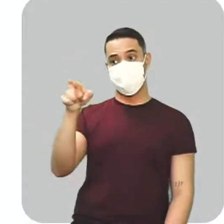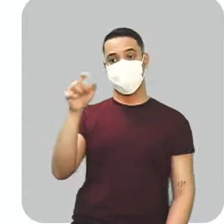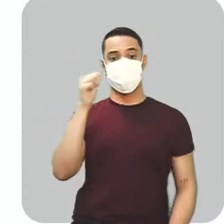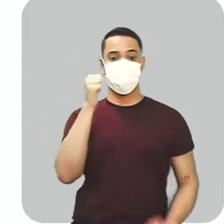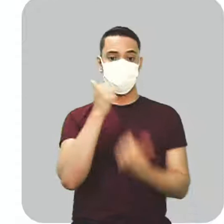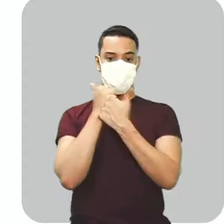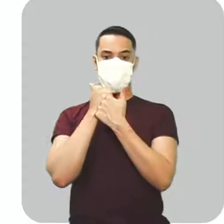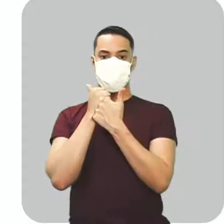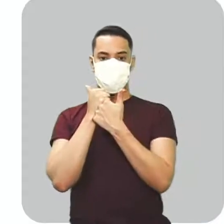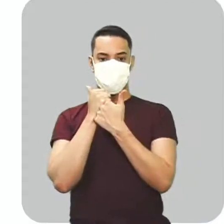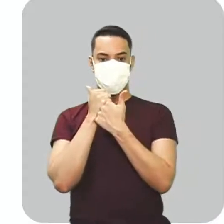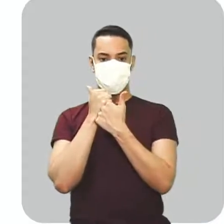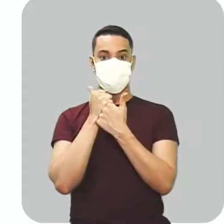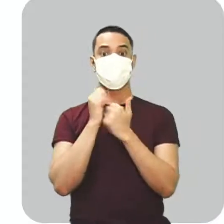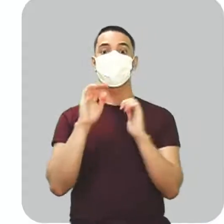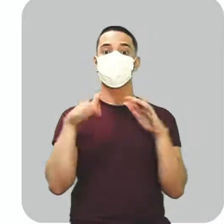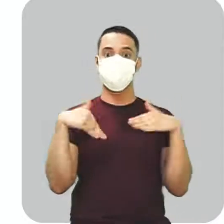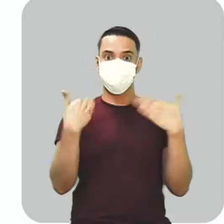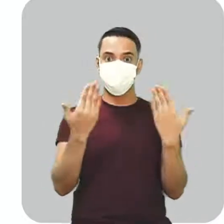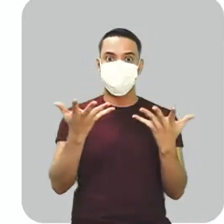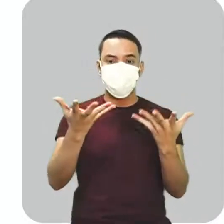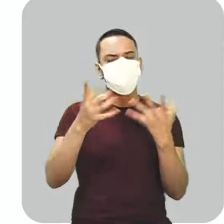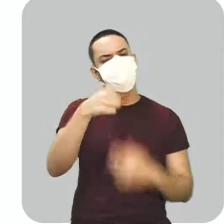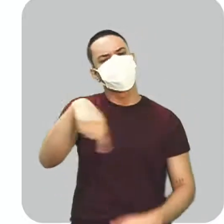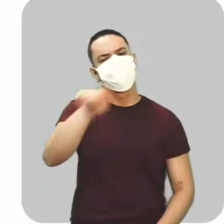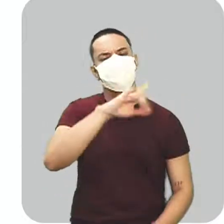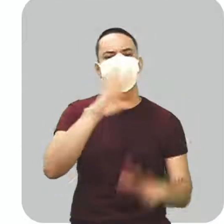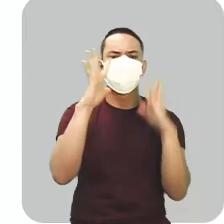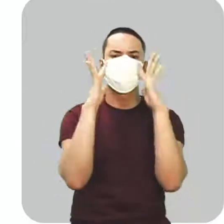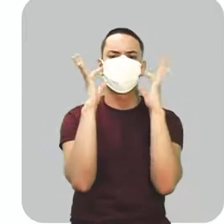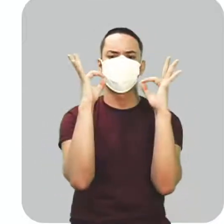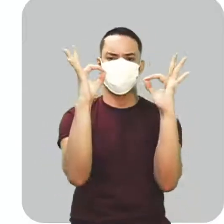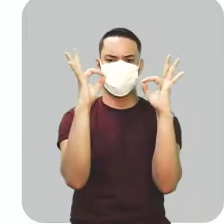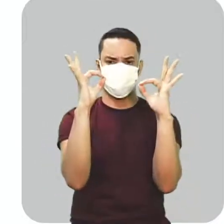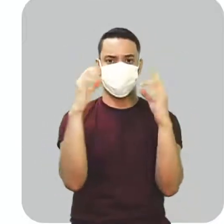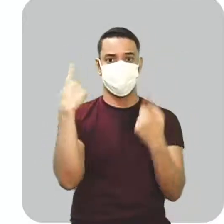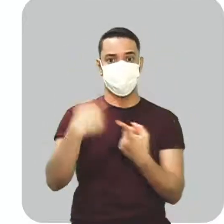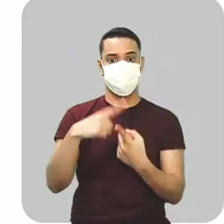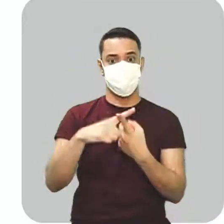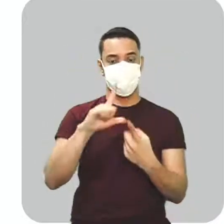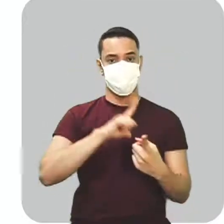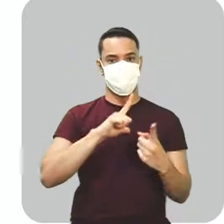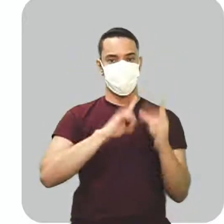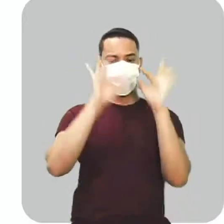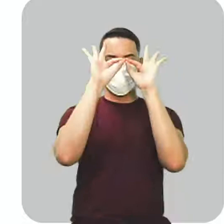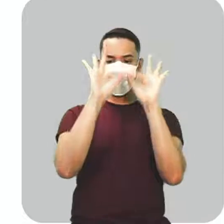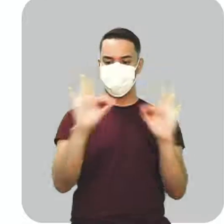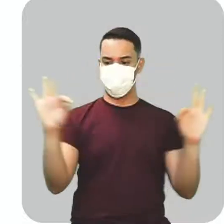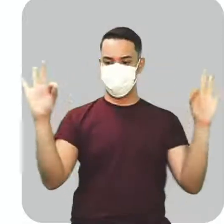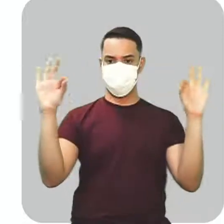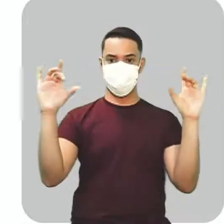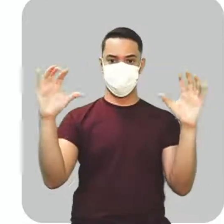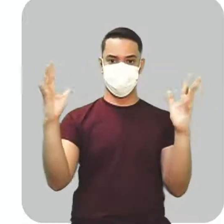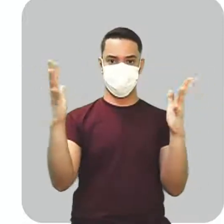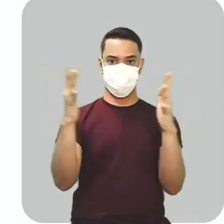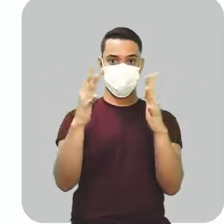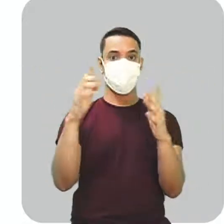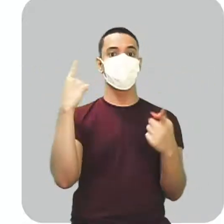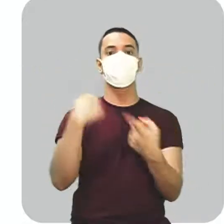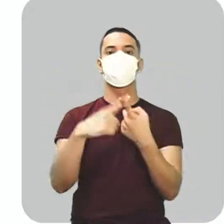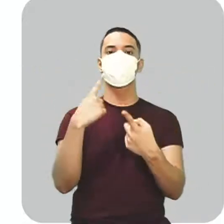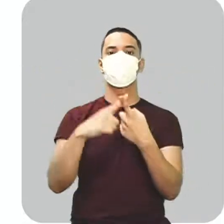apoie. Então, meus queridos, eu quero que vocês prestem atenção aqui. Quando eu tenho um período composto, né,